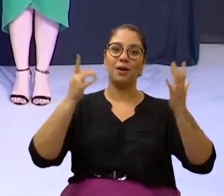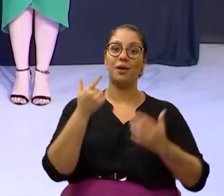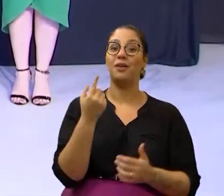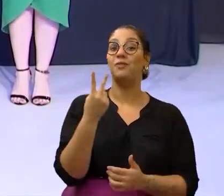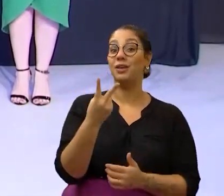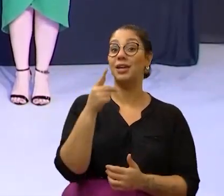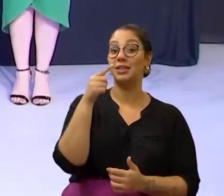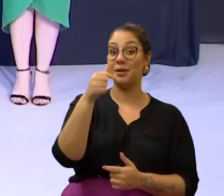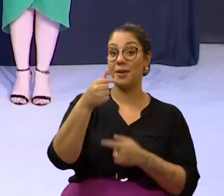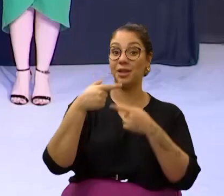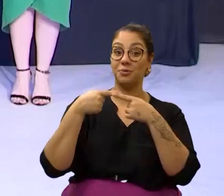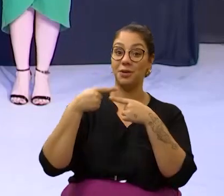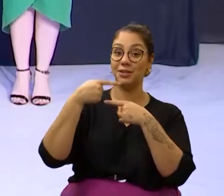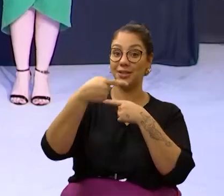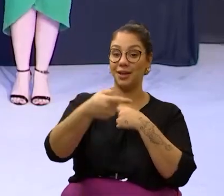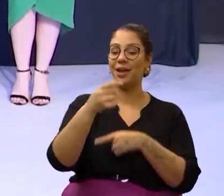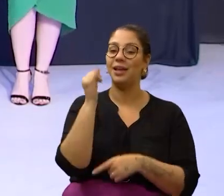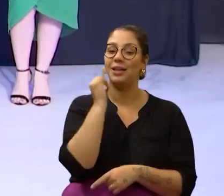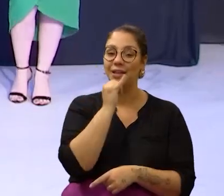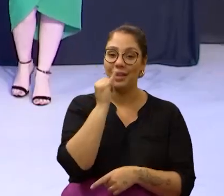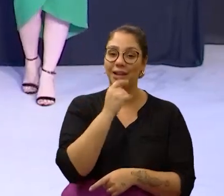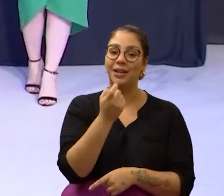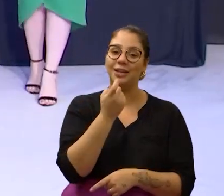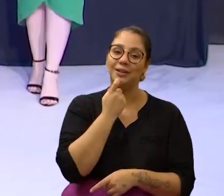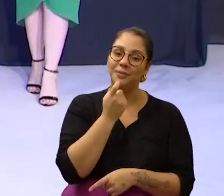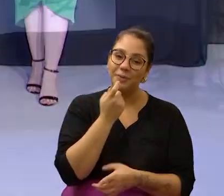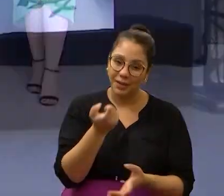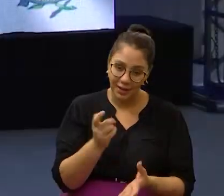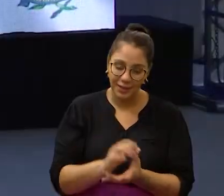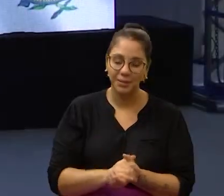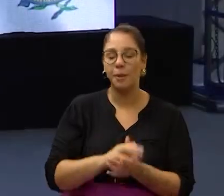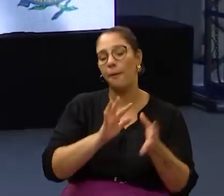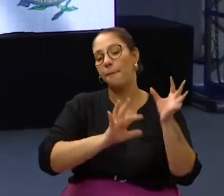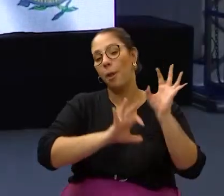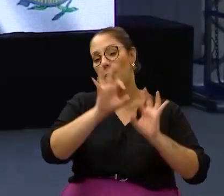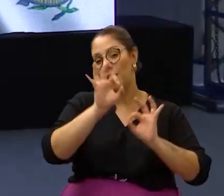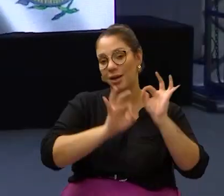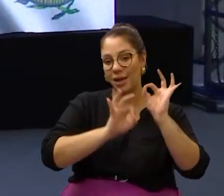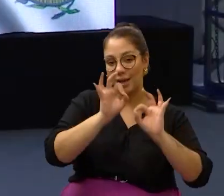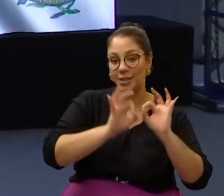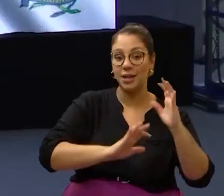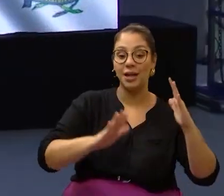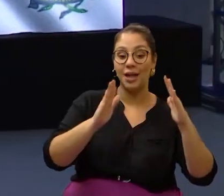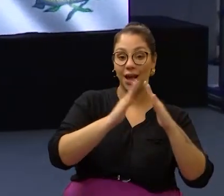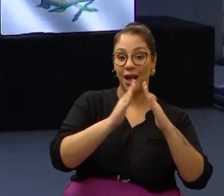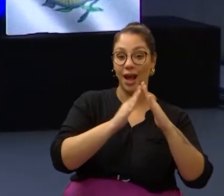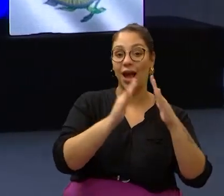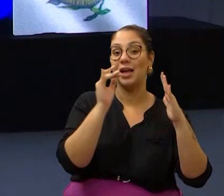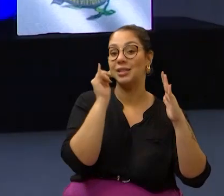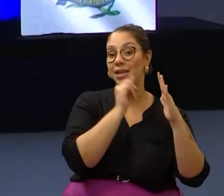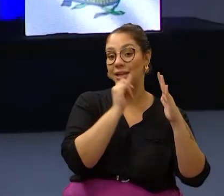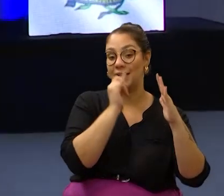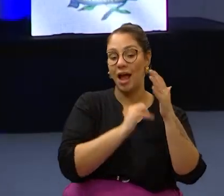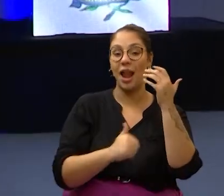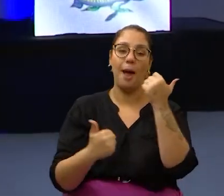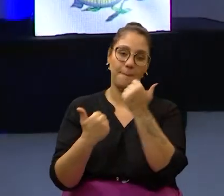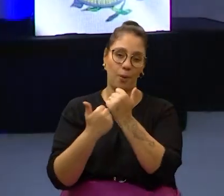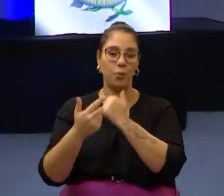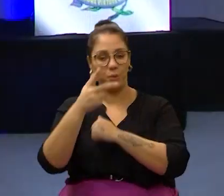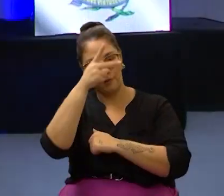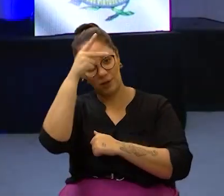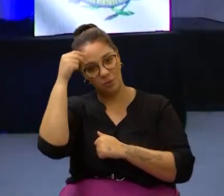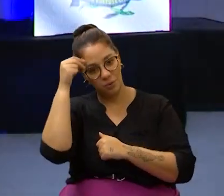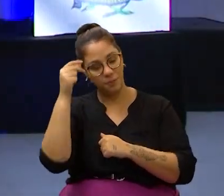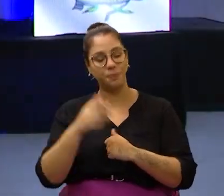da 27ª Semana Italiana de Campinas, organizada pela Casa d'Itália com apoio da